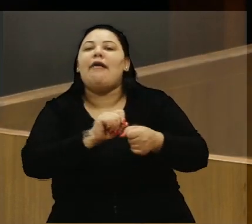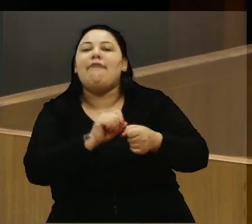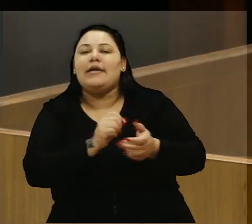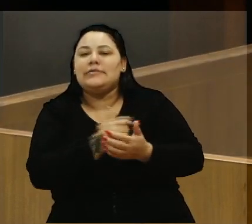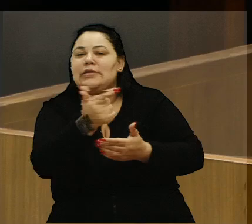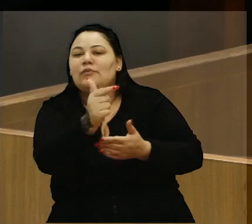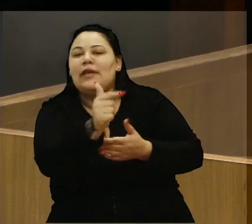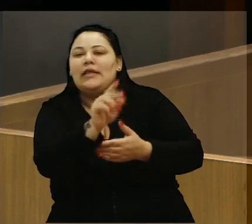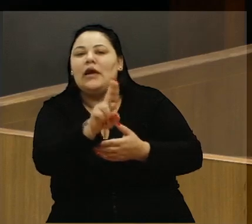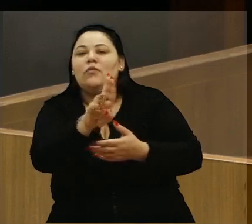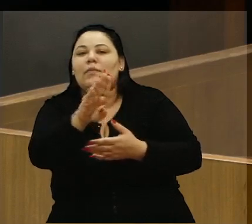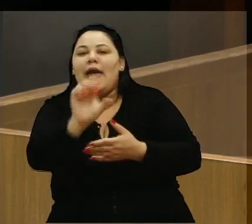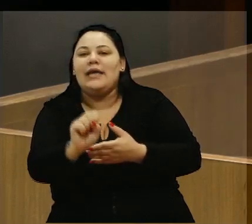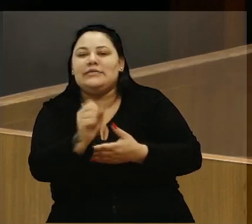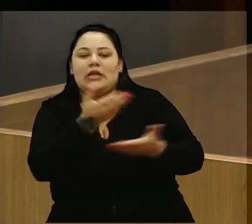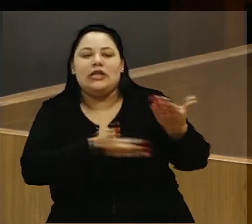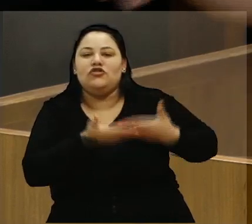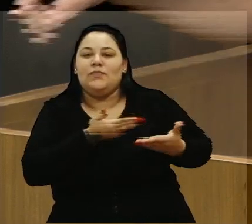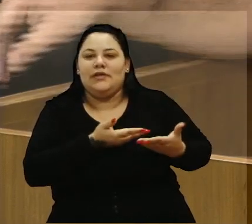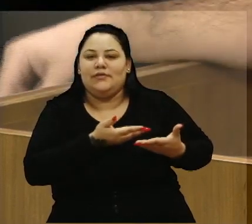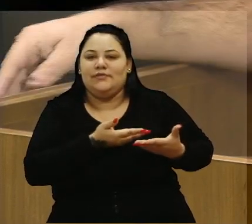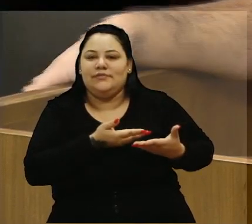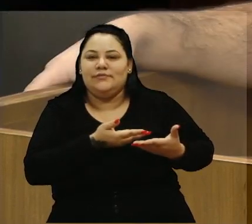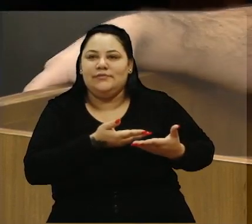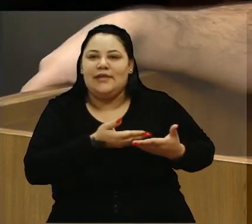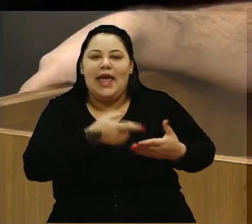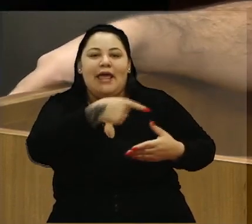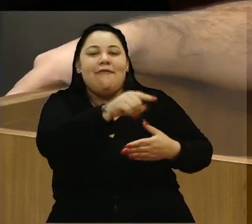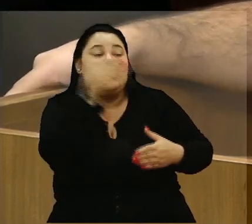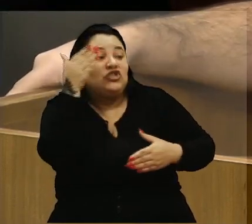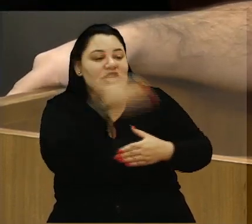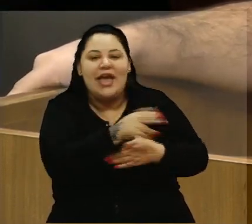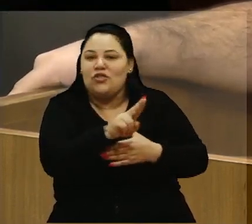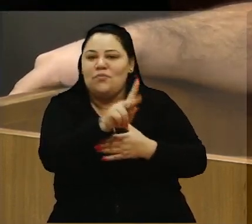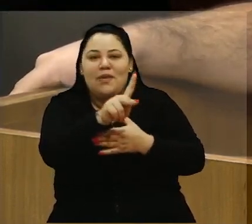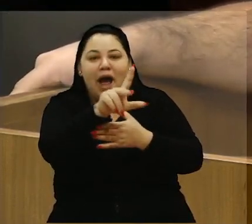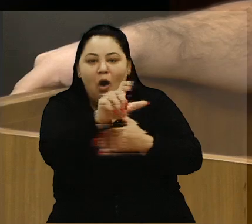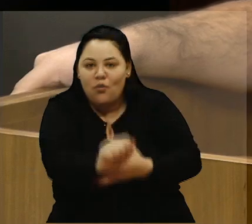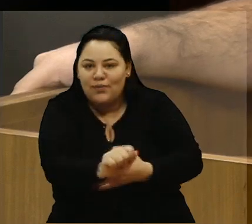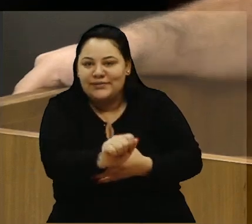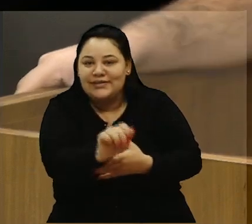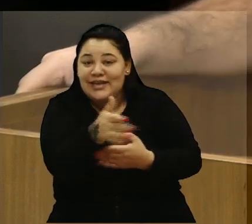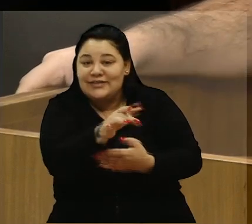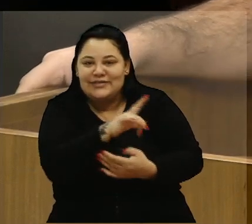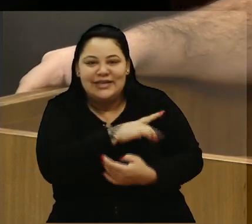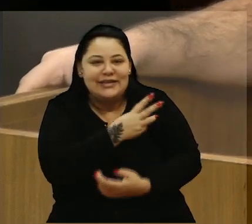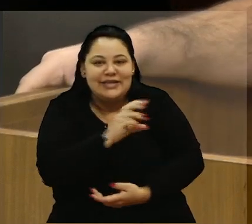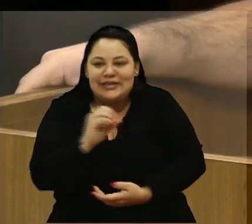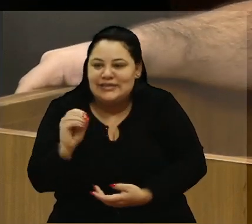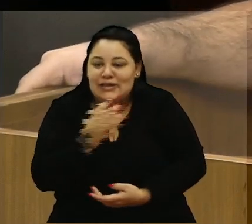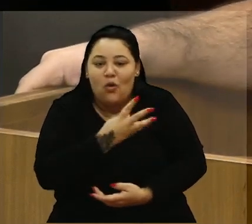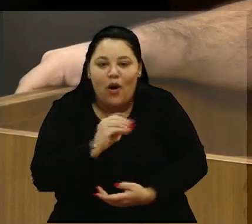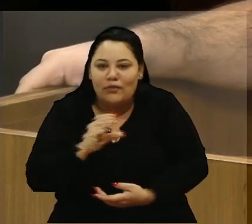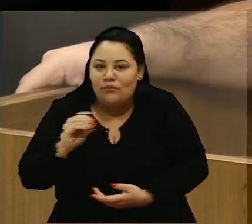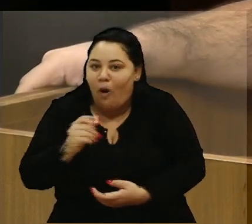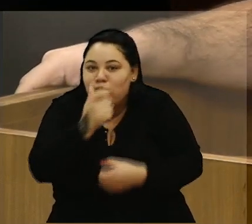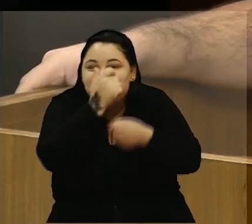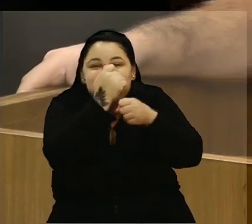UBS a consulta? Ela vai para as UPAs. E as UPAs muitas vezes têm 300, 400 pessoas, como todo mundo